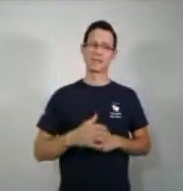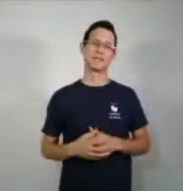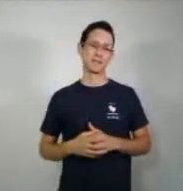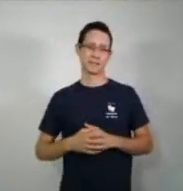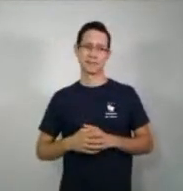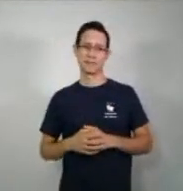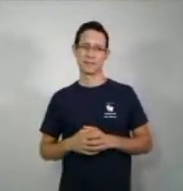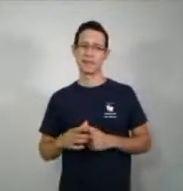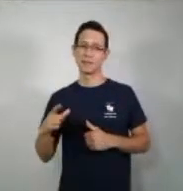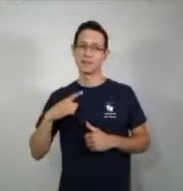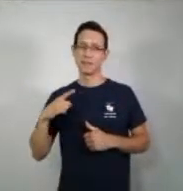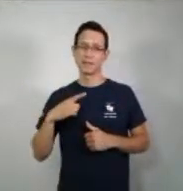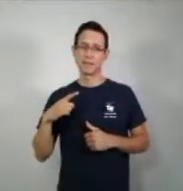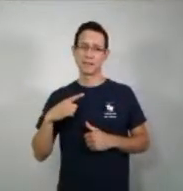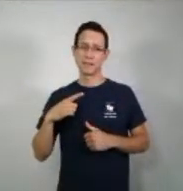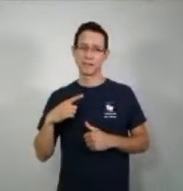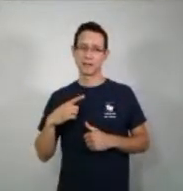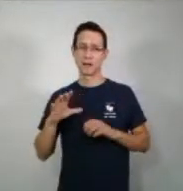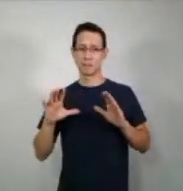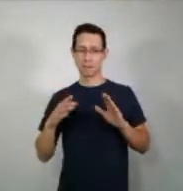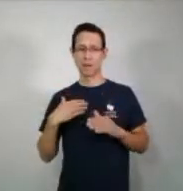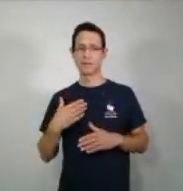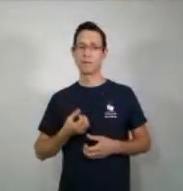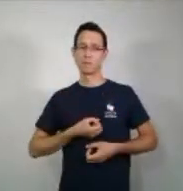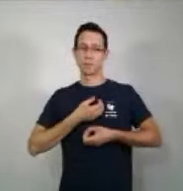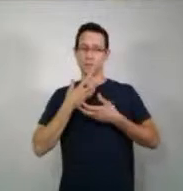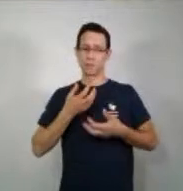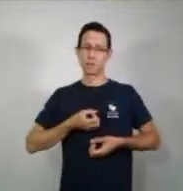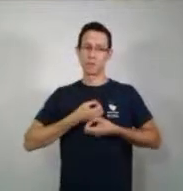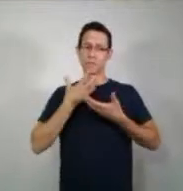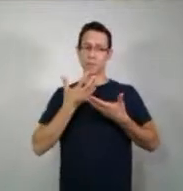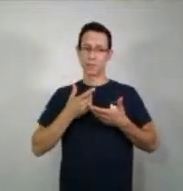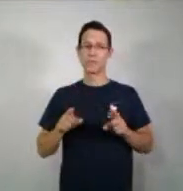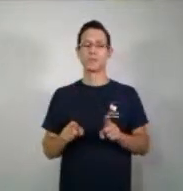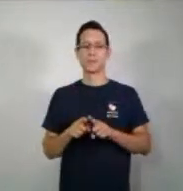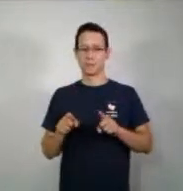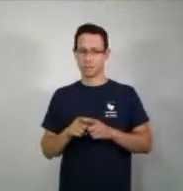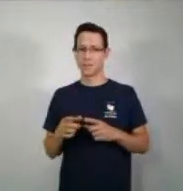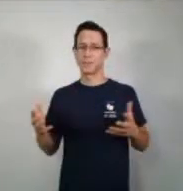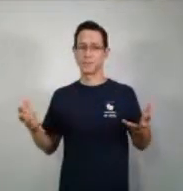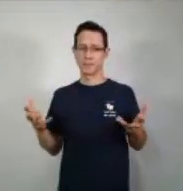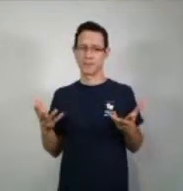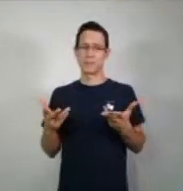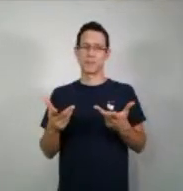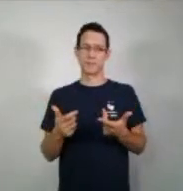teve mas ele foi um grande poeta também, e ele assim